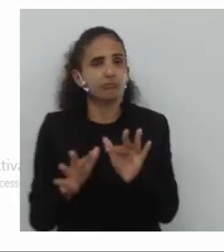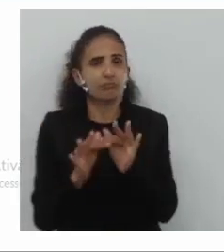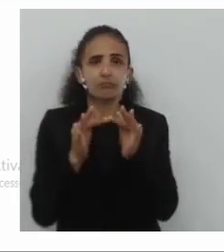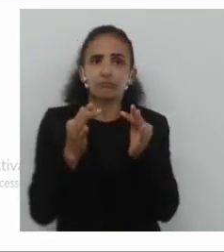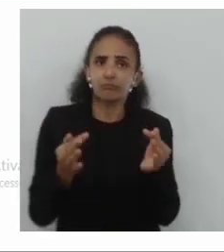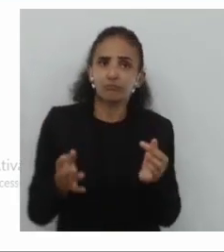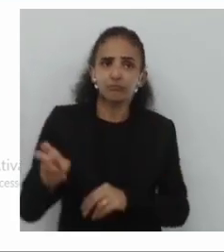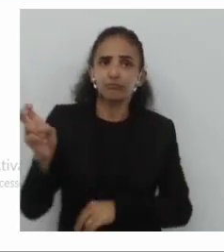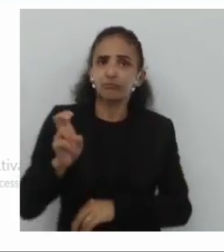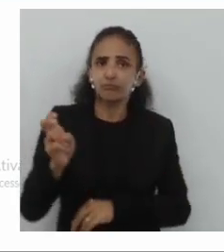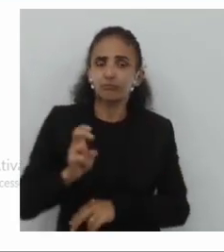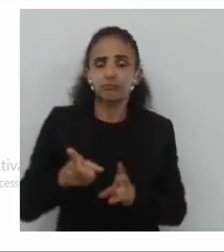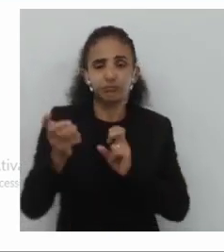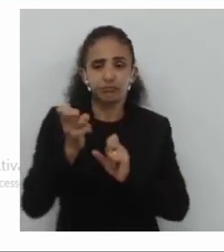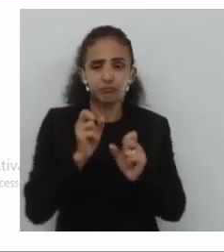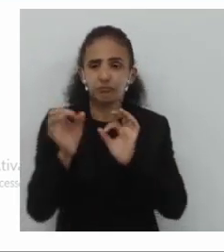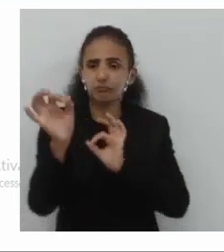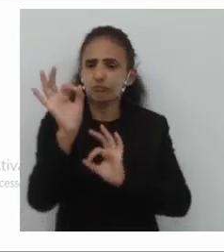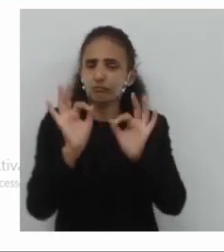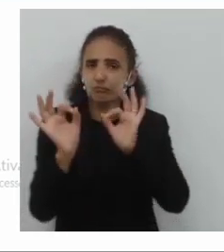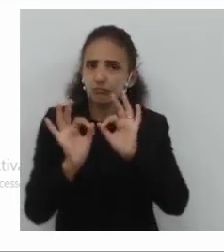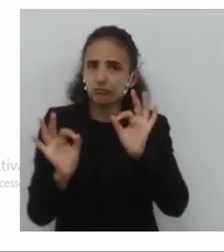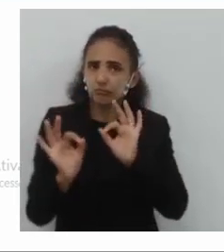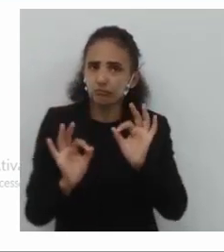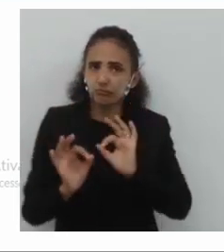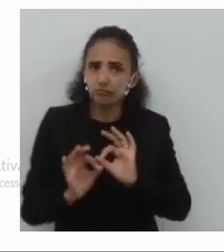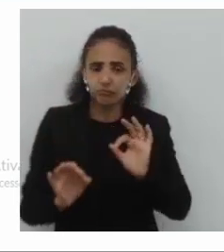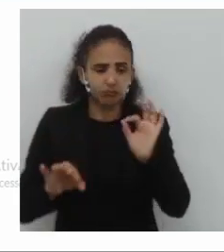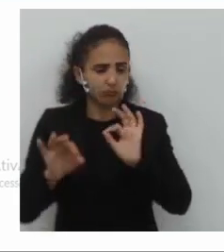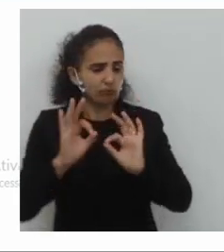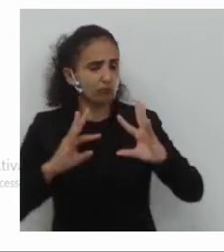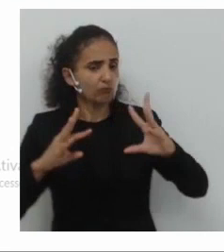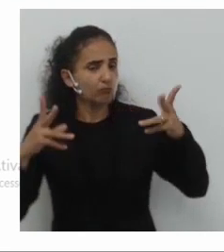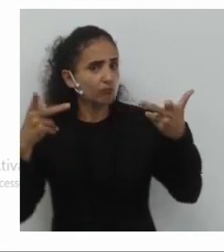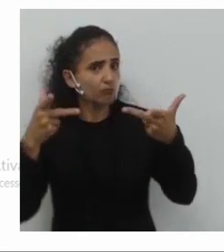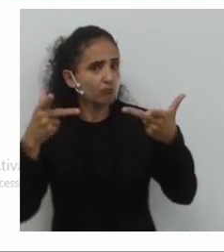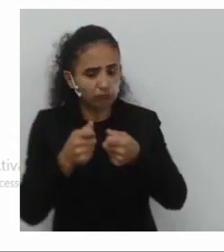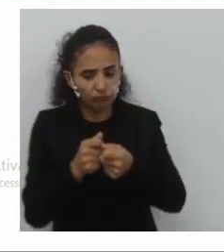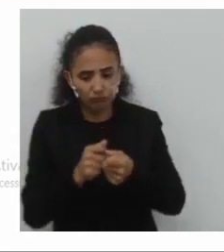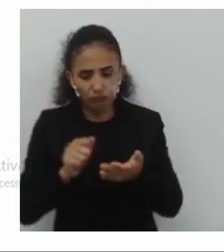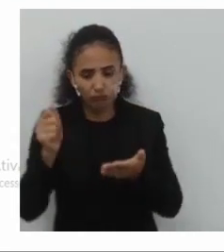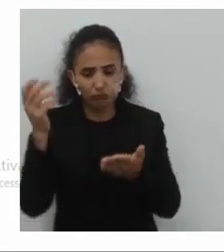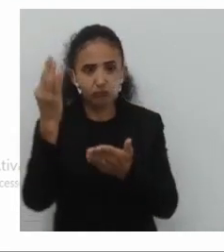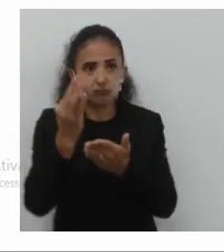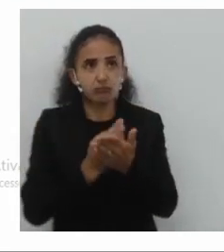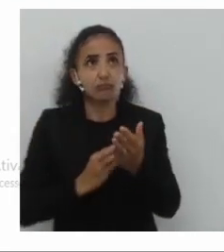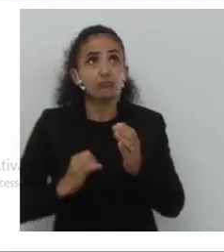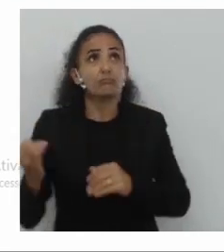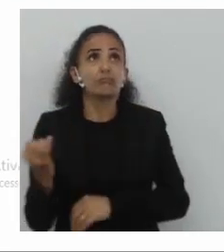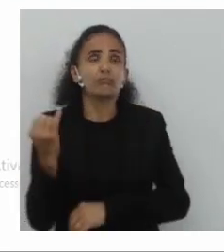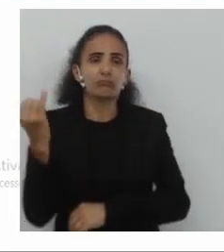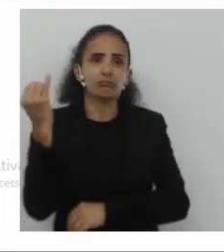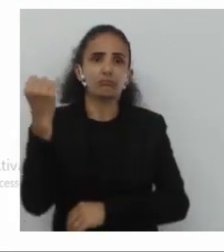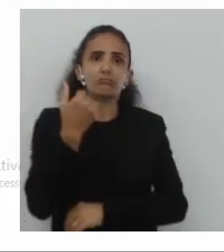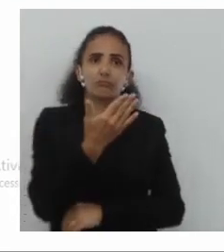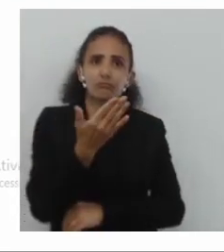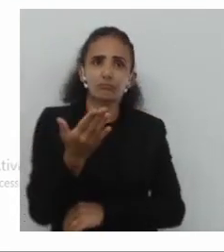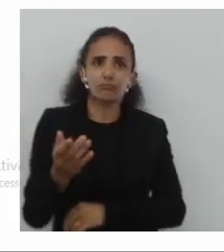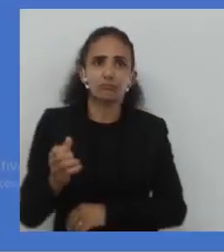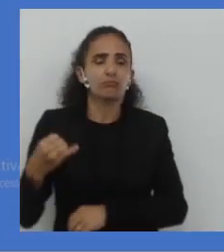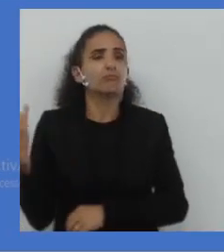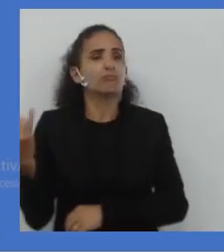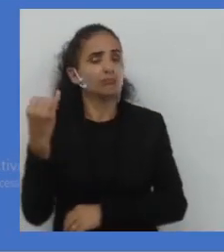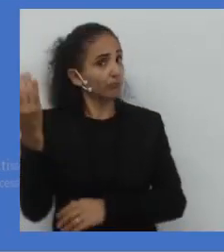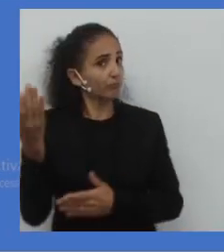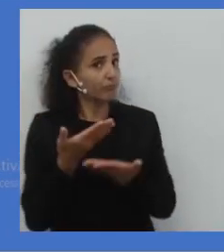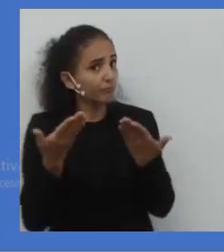secundárias. Quinto, identificar a organização, articulação, movimentos do texto. É importante conhecer tudo